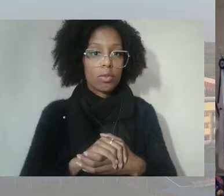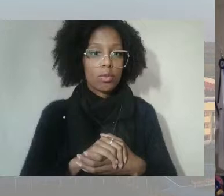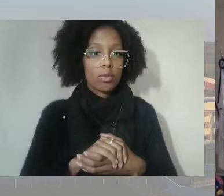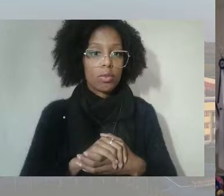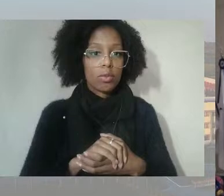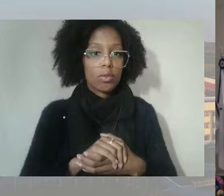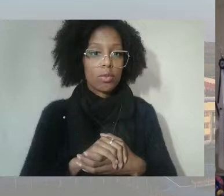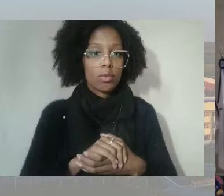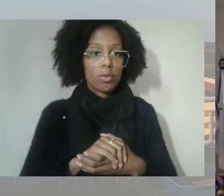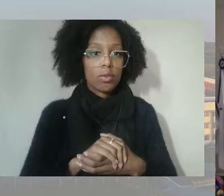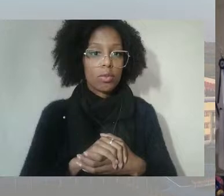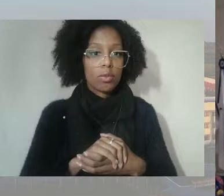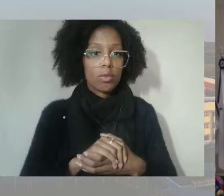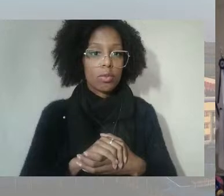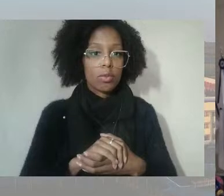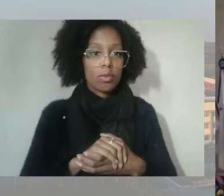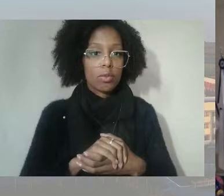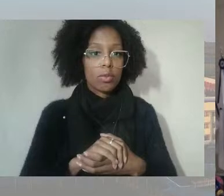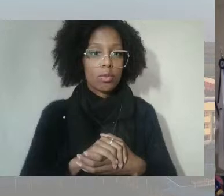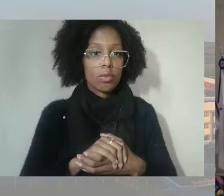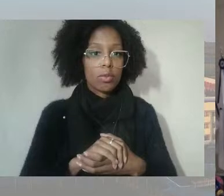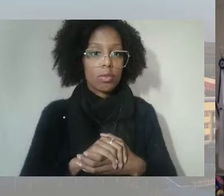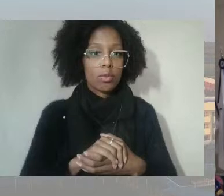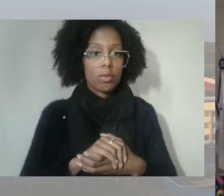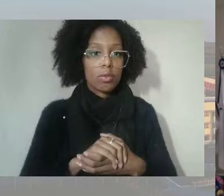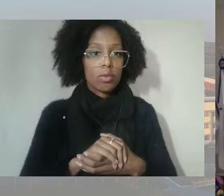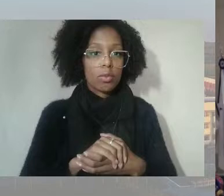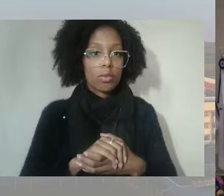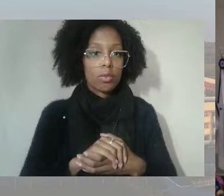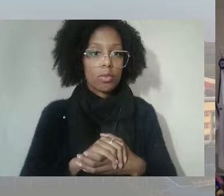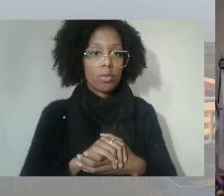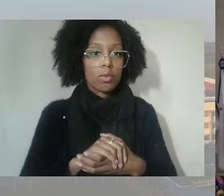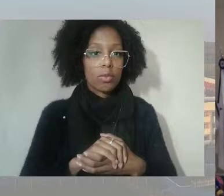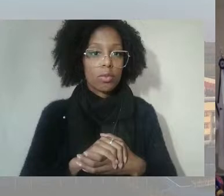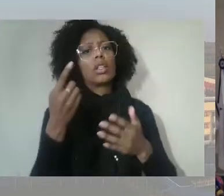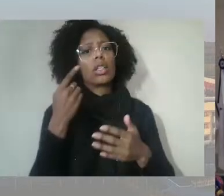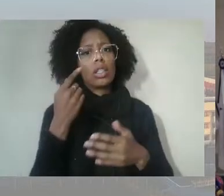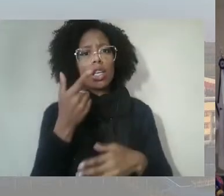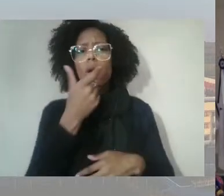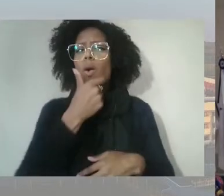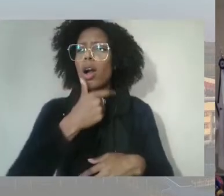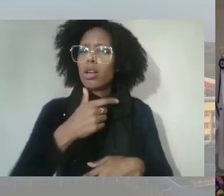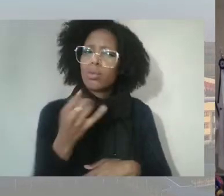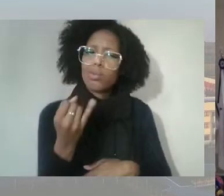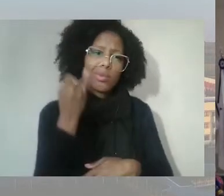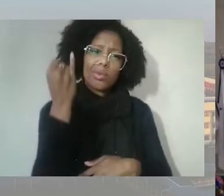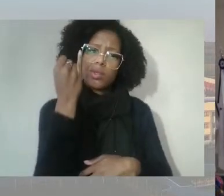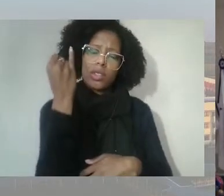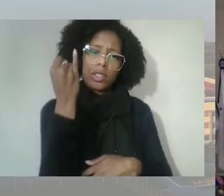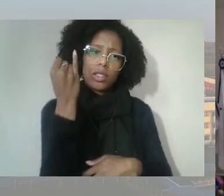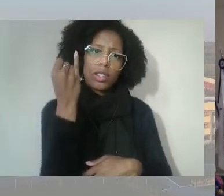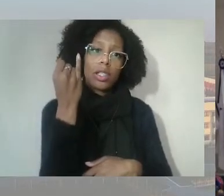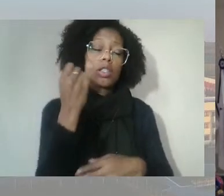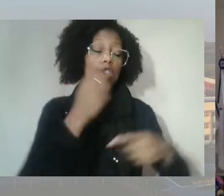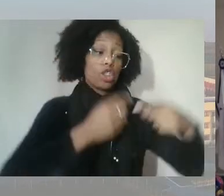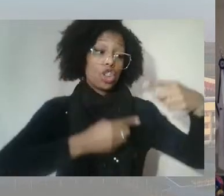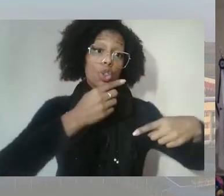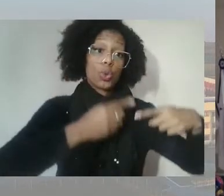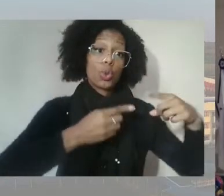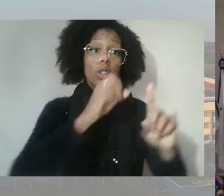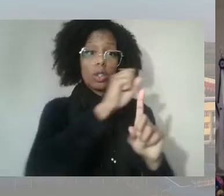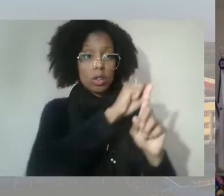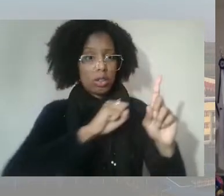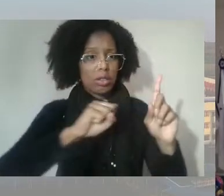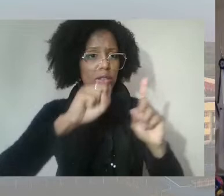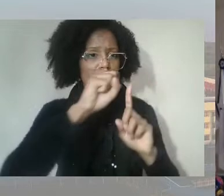para valer, no que eu acho que é essencial. A gente discutiu uma sociedade que foi durante 322 anos constituída